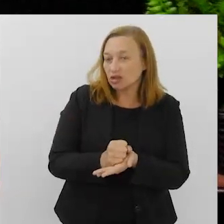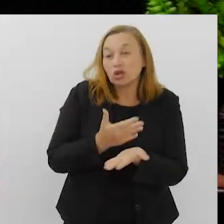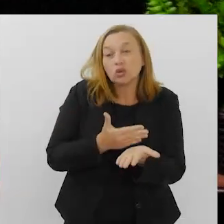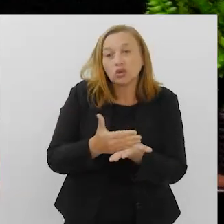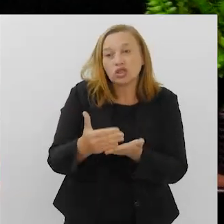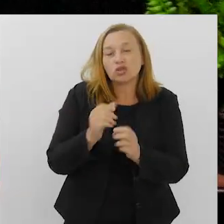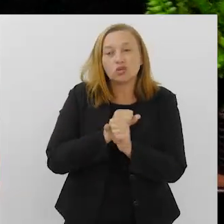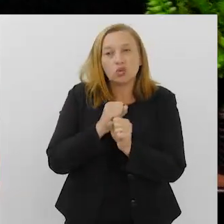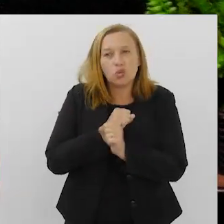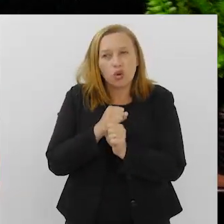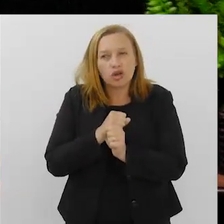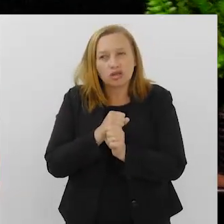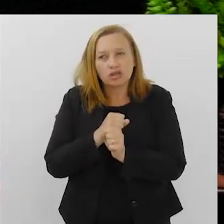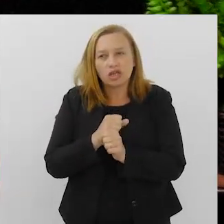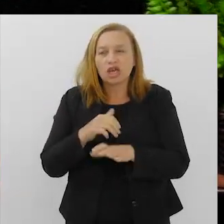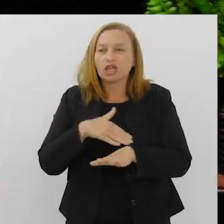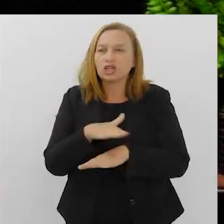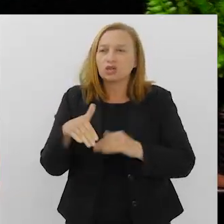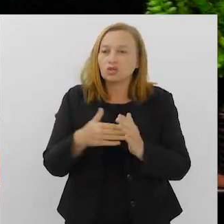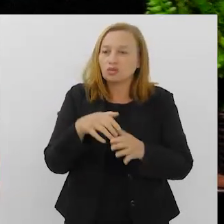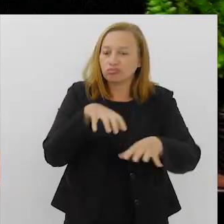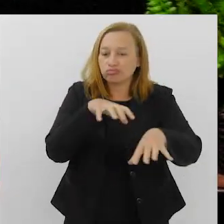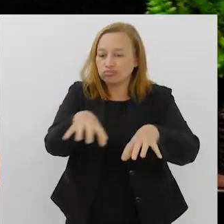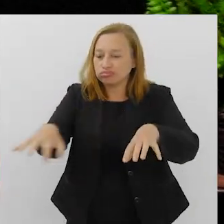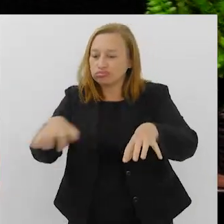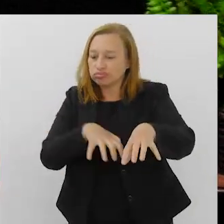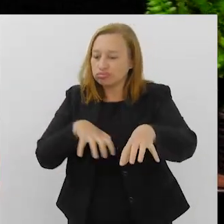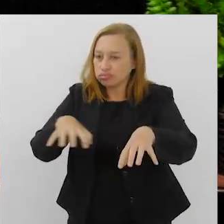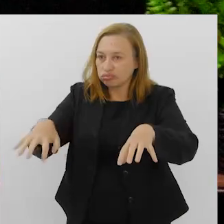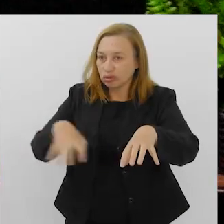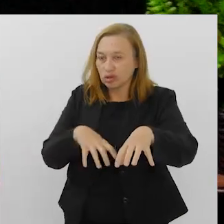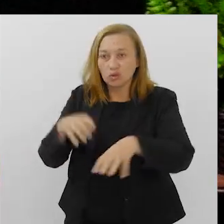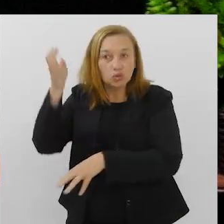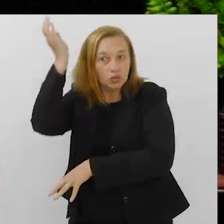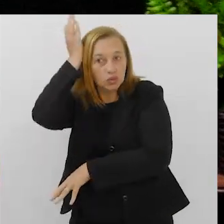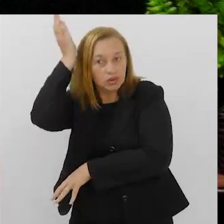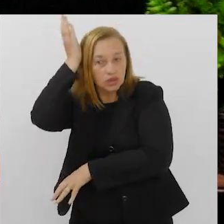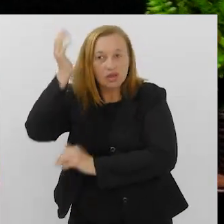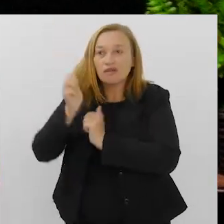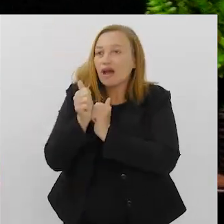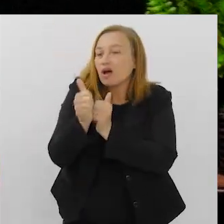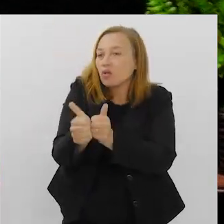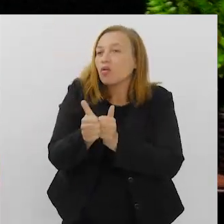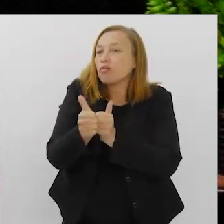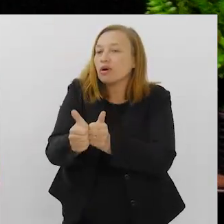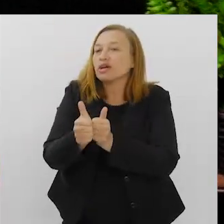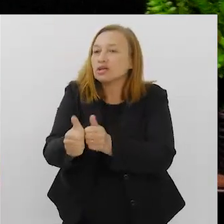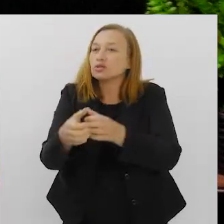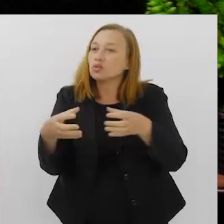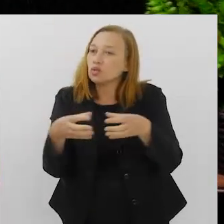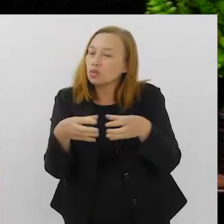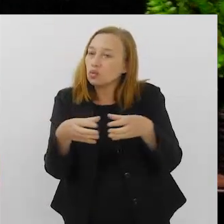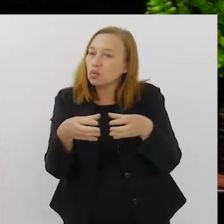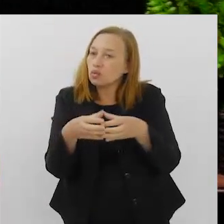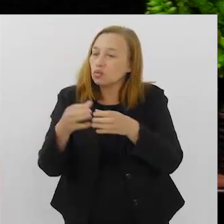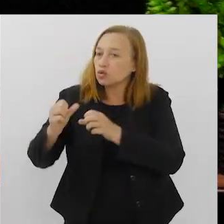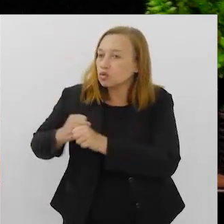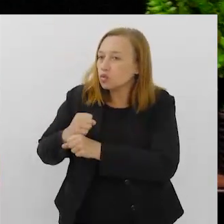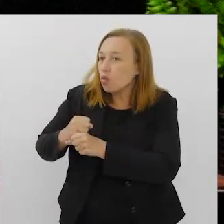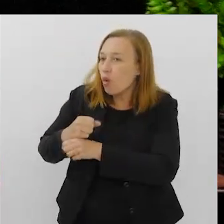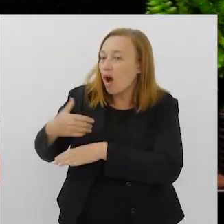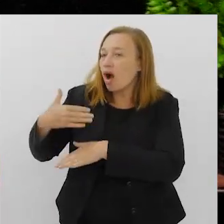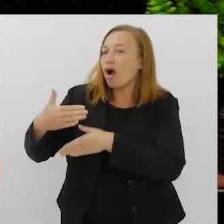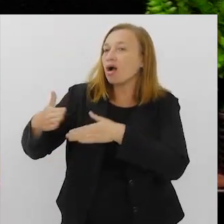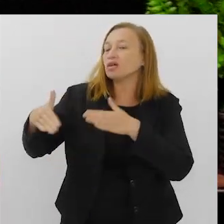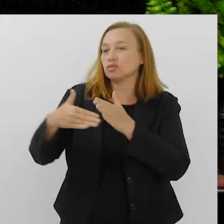início do ano em todas as unidades e ela vai acompanhando esse grupo durante